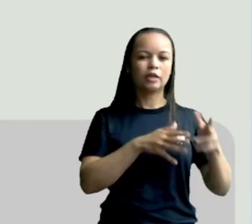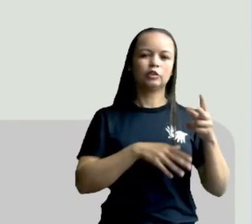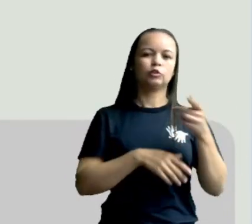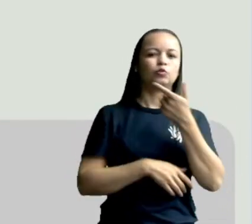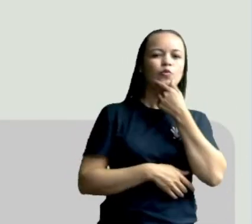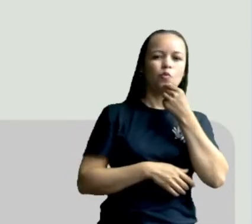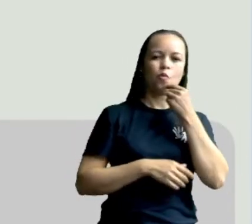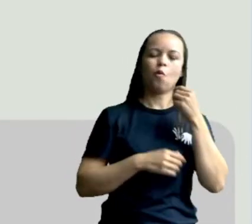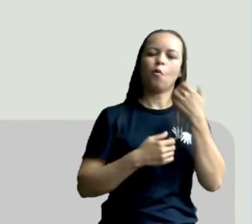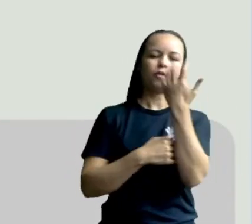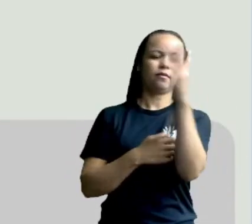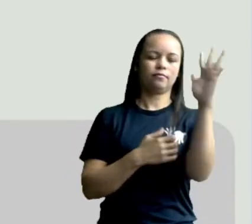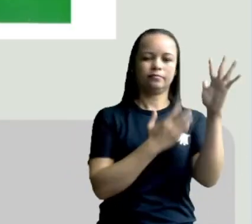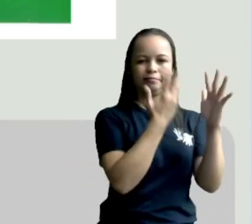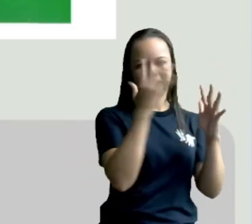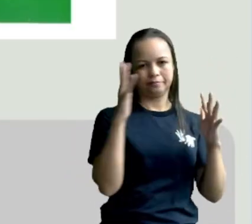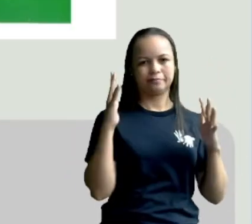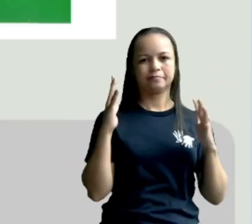na natureza.